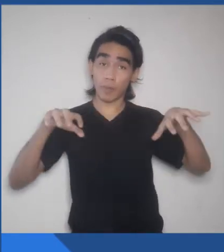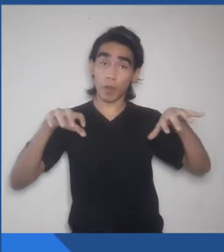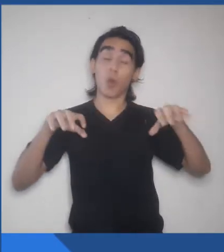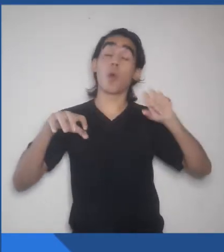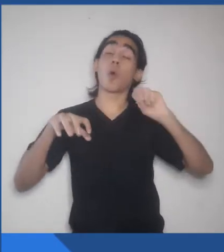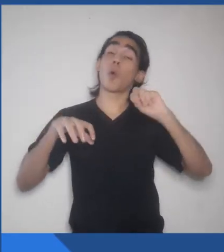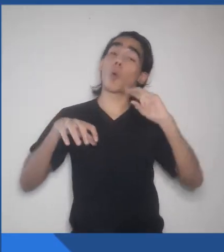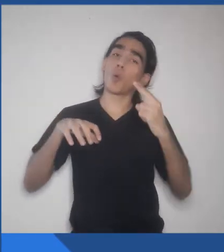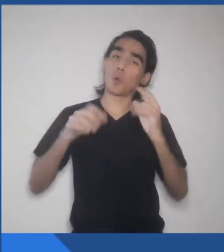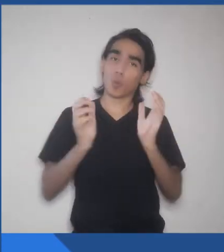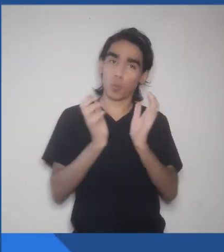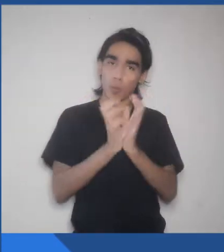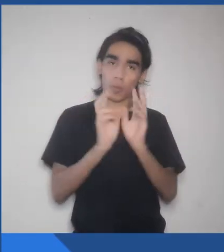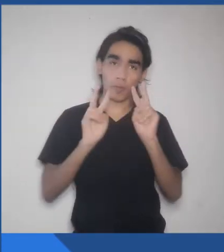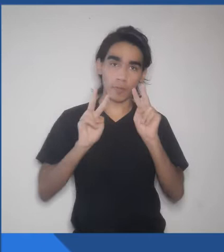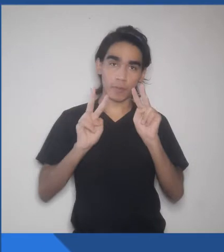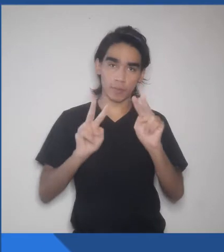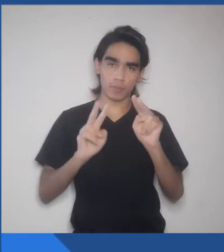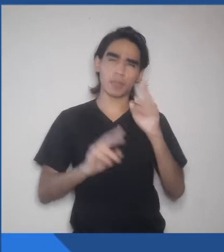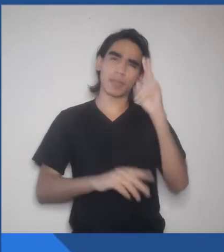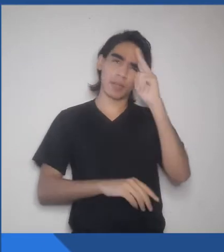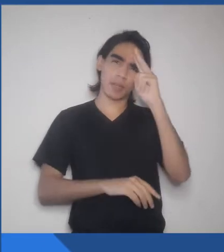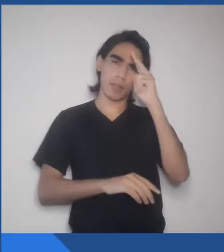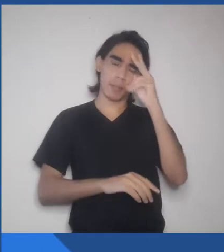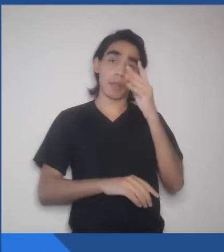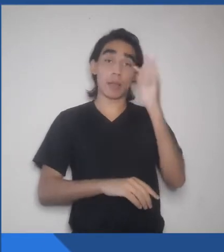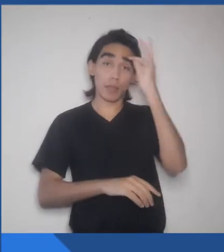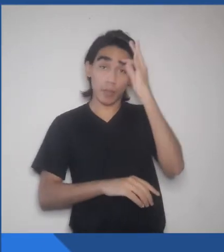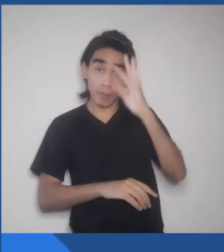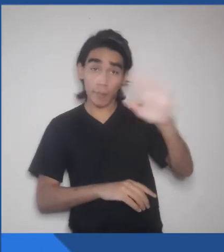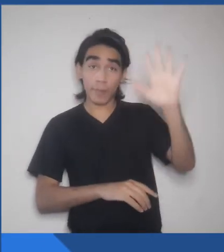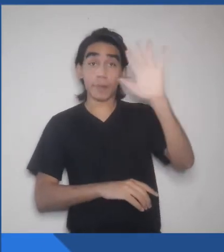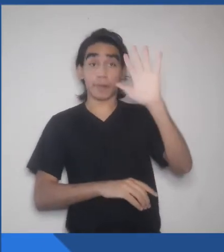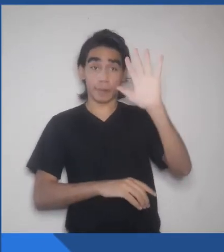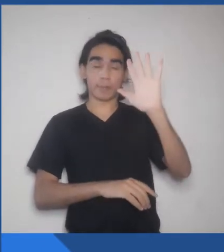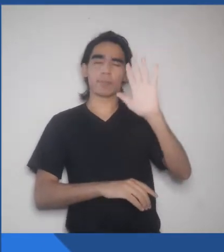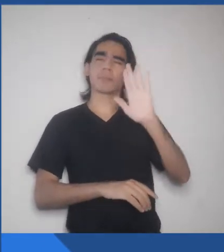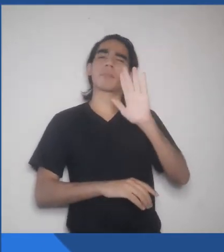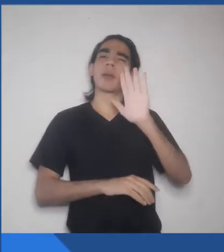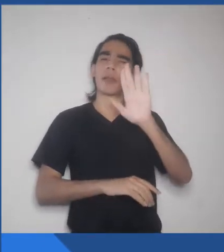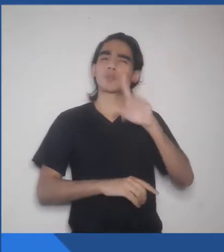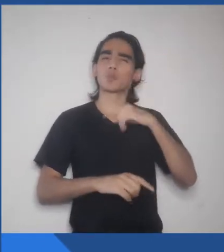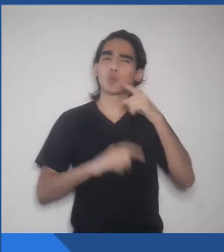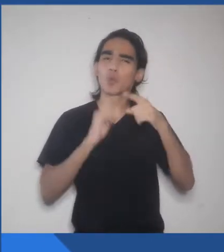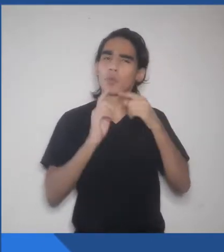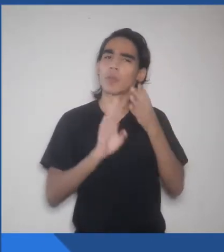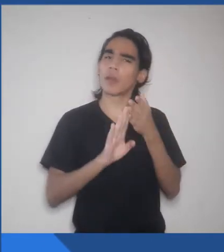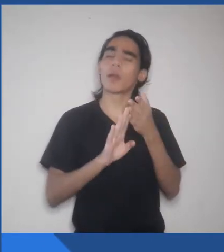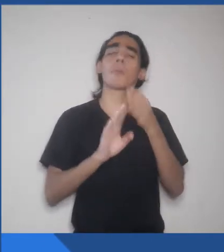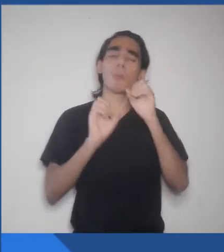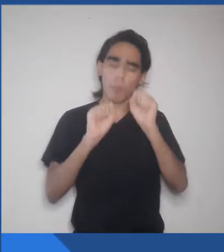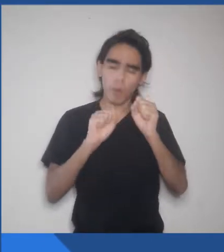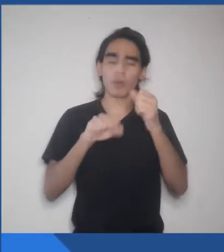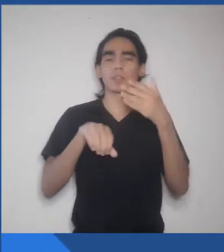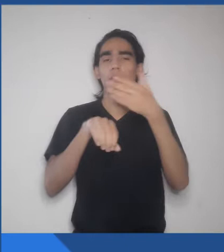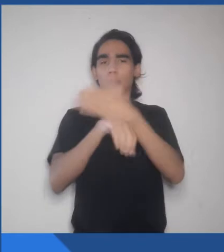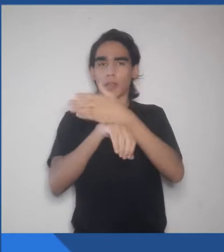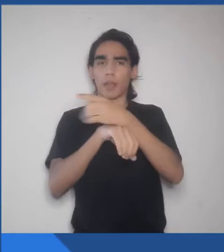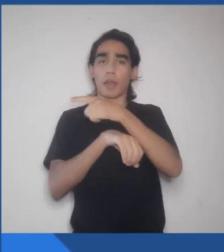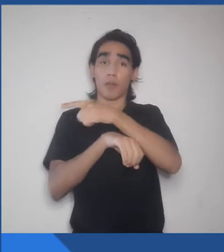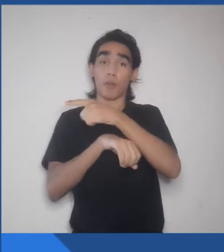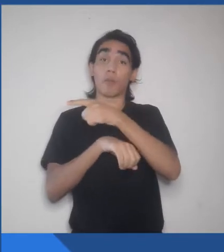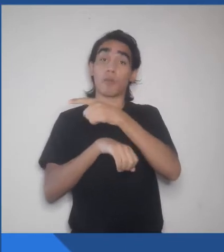ou grupos visíveis. Lembra lá da teoria que a gente conversou? Se você tiver alguma dúvida, é só acessar o vídeo anterior. Aqui eu vou